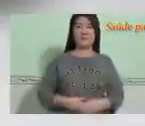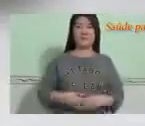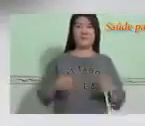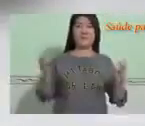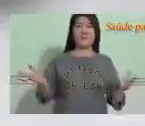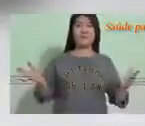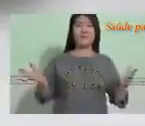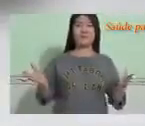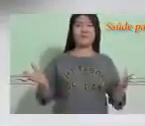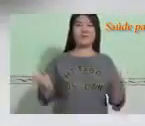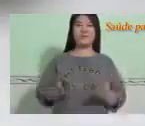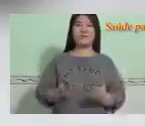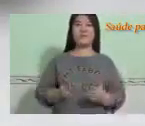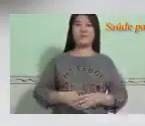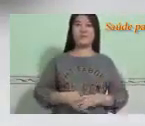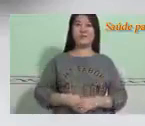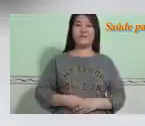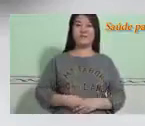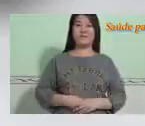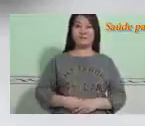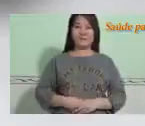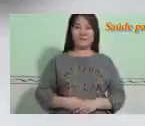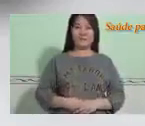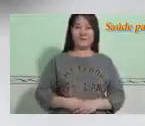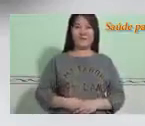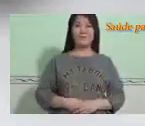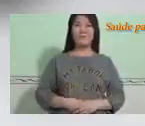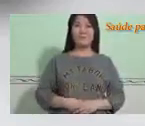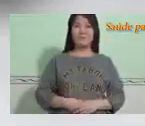da qual deram o nome de regina, acento agudo,